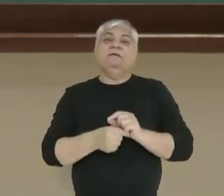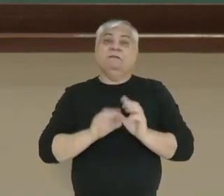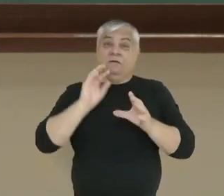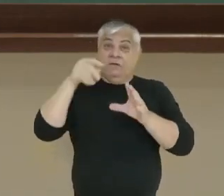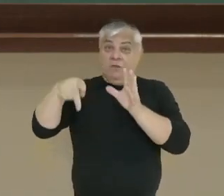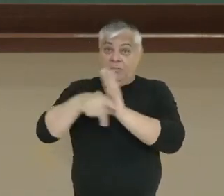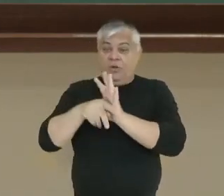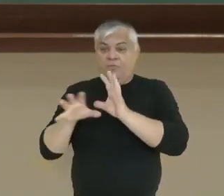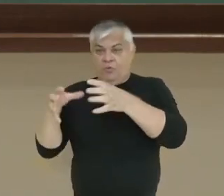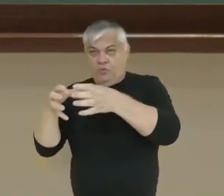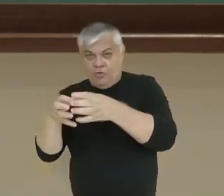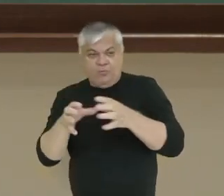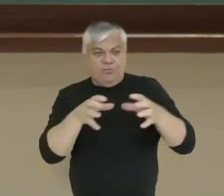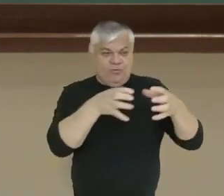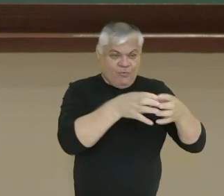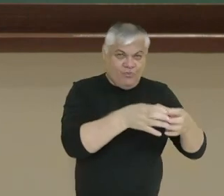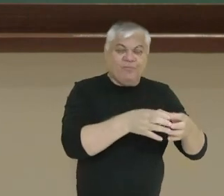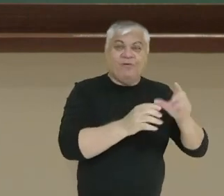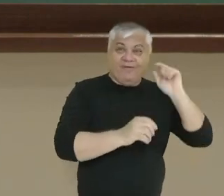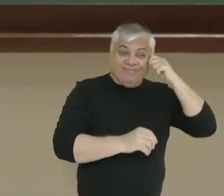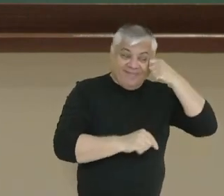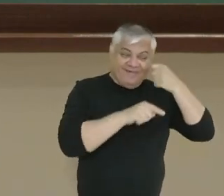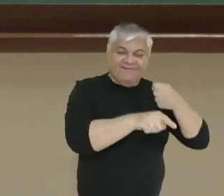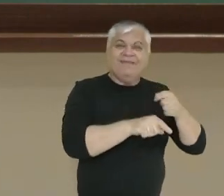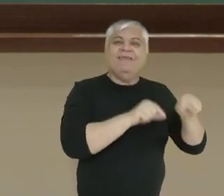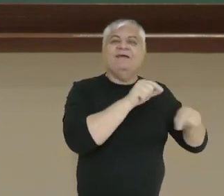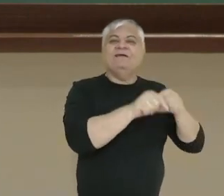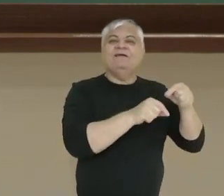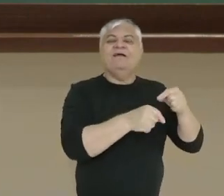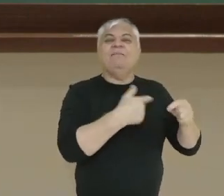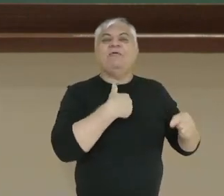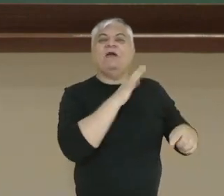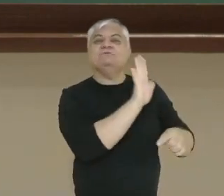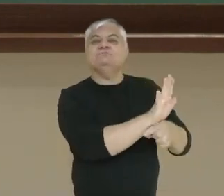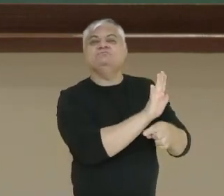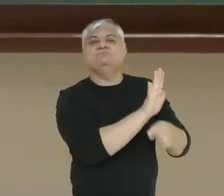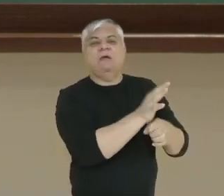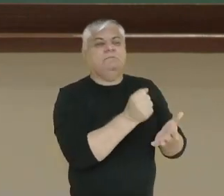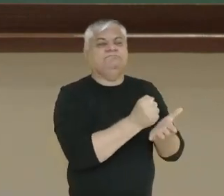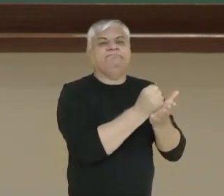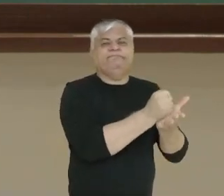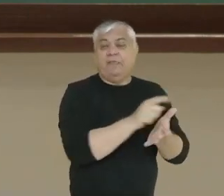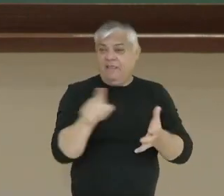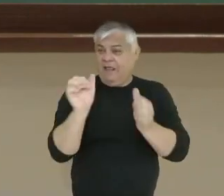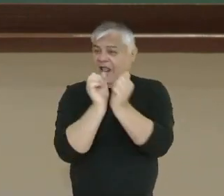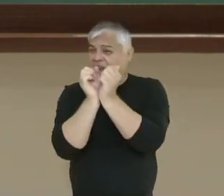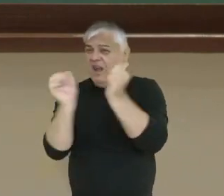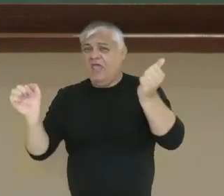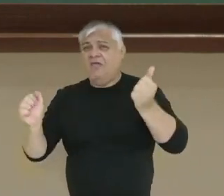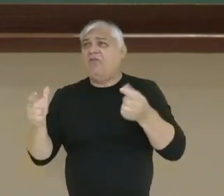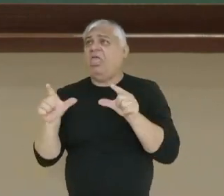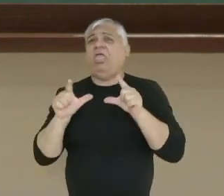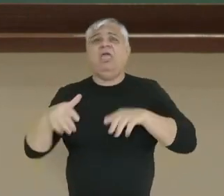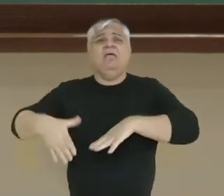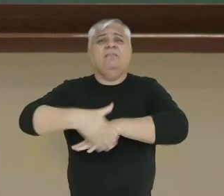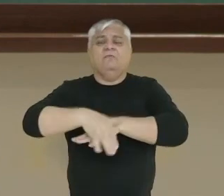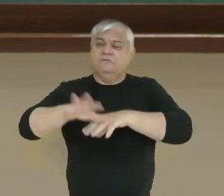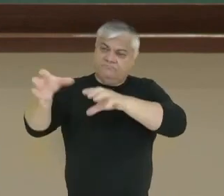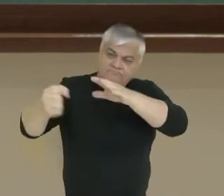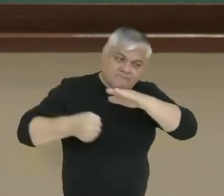próprios afrodescendentes, uma tentativa de alocar e receber os